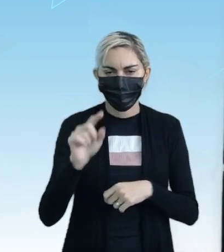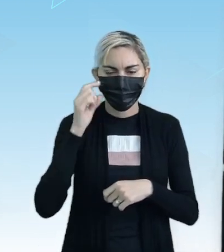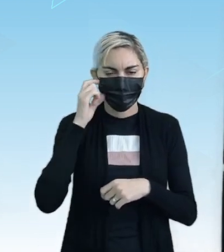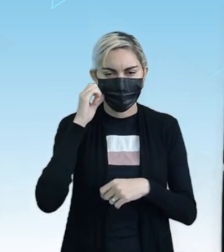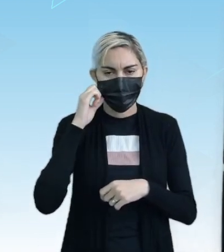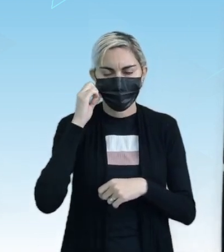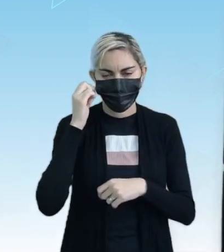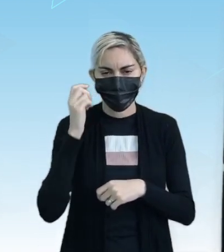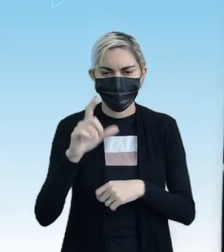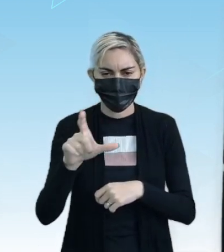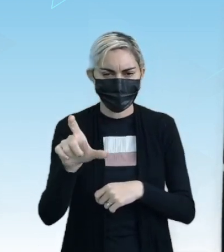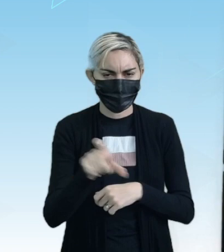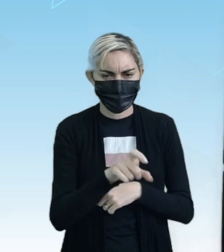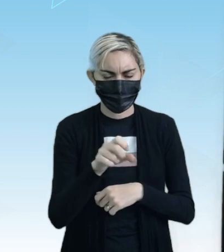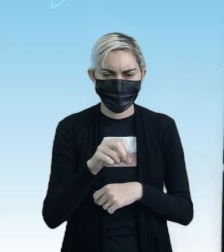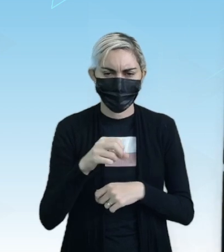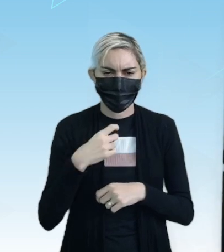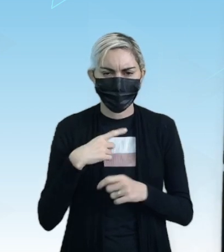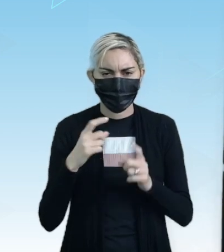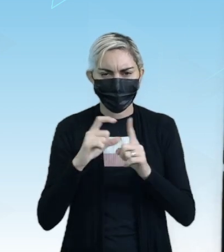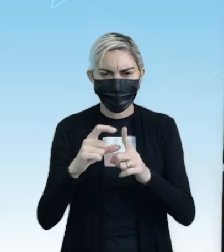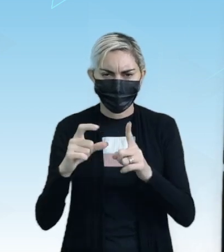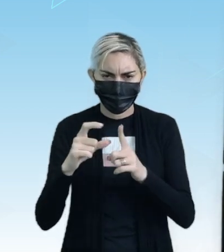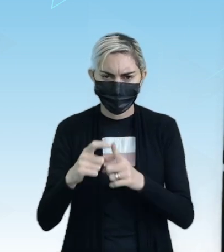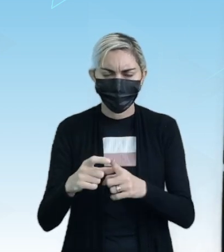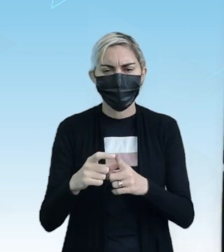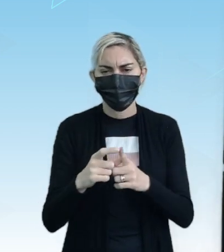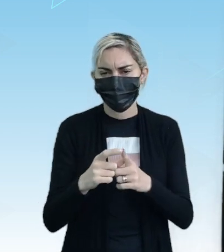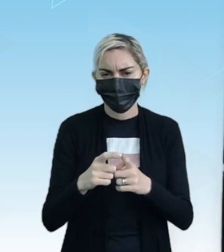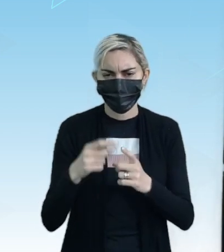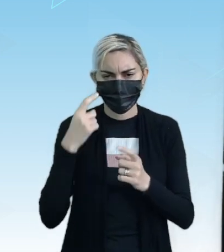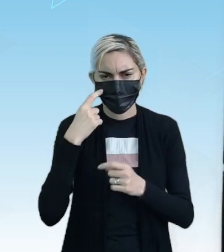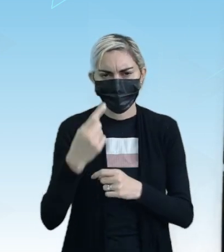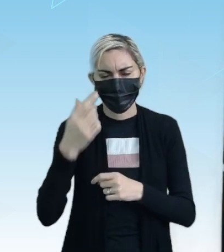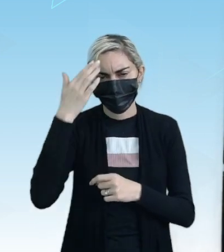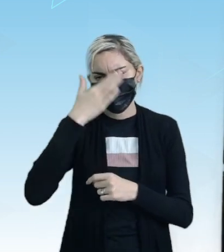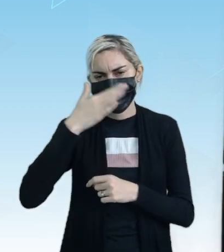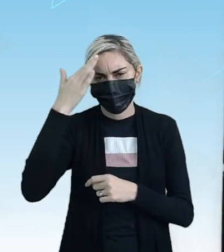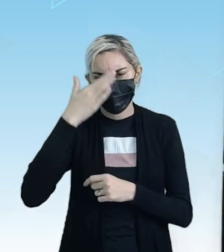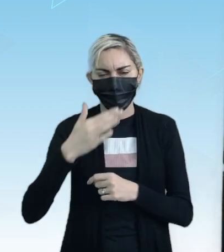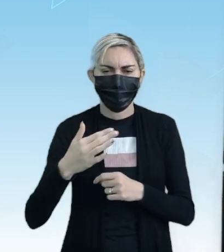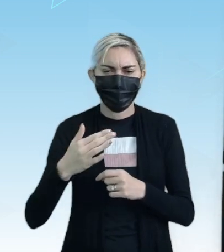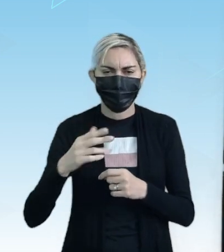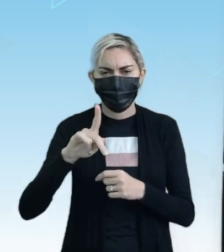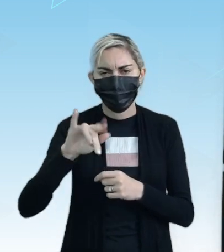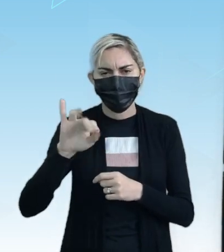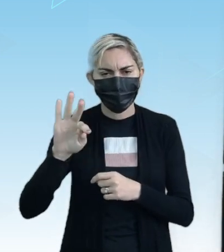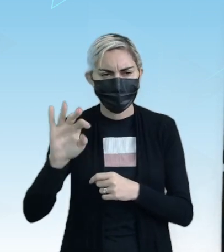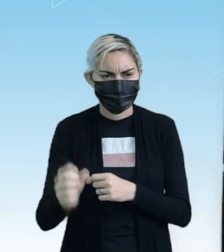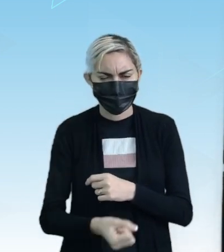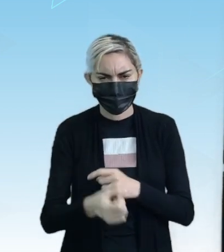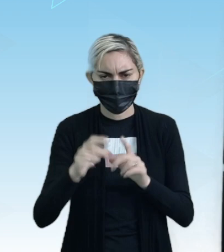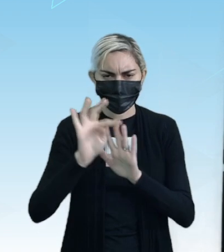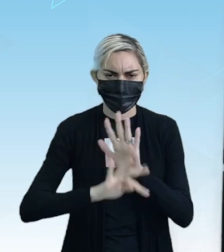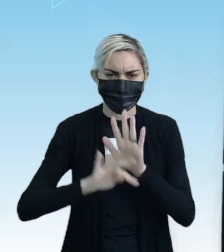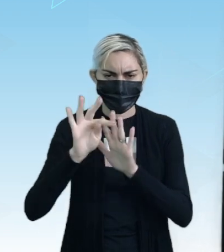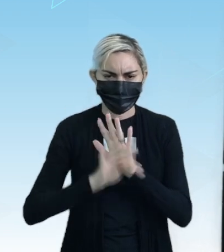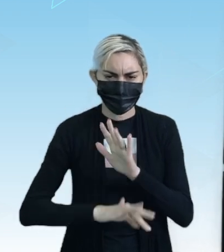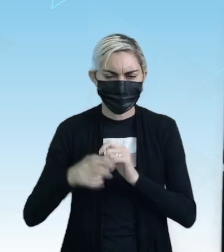pelo léxico, pela palavra, certo? Vocês vão entender as pistas textuais,